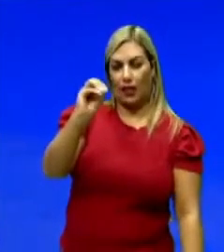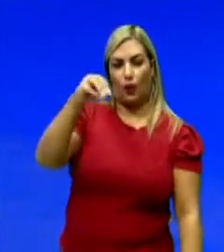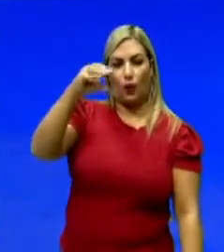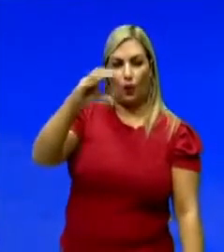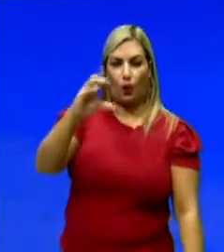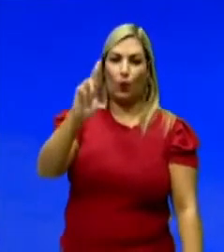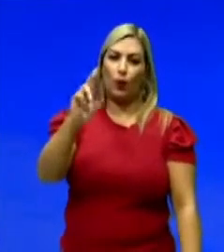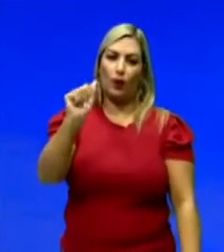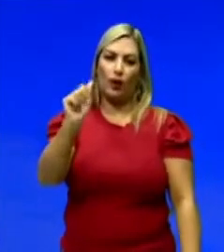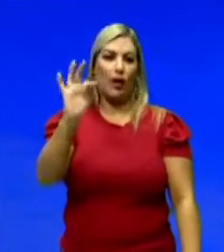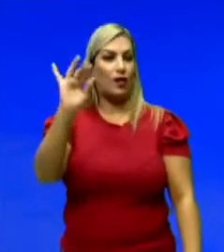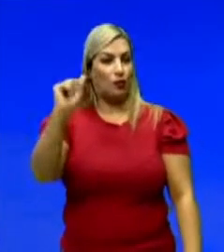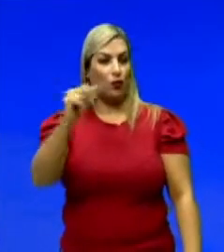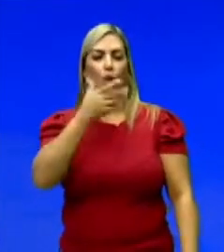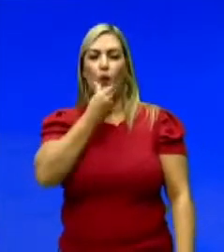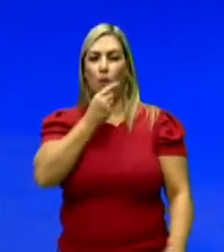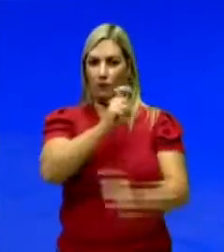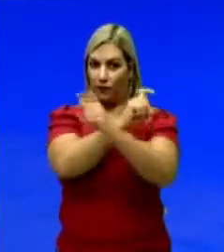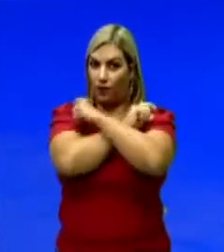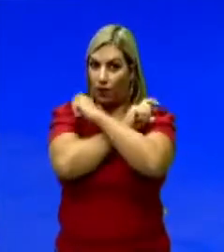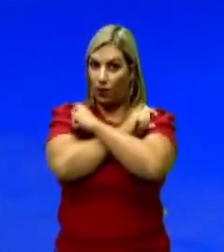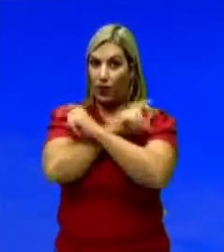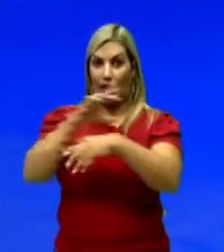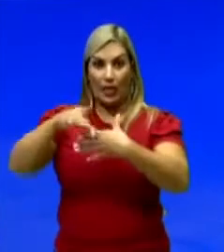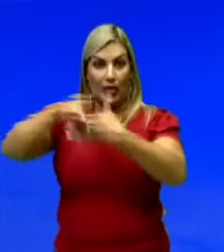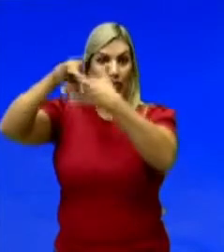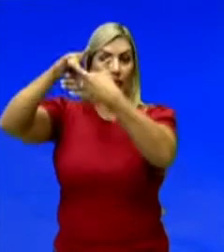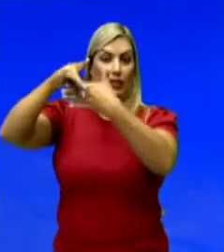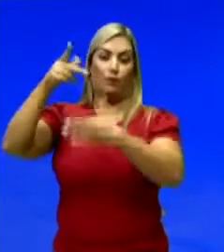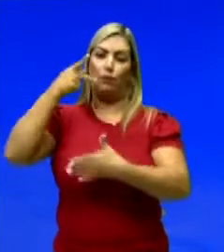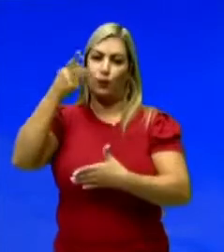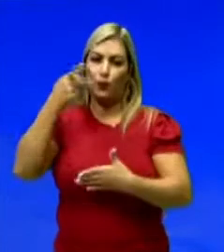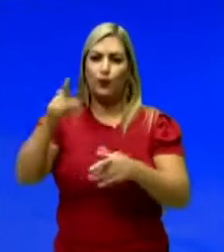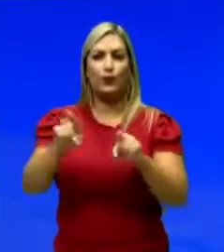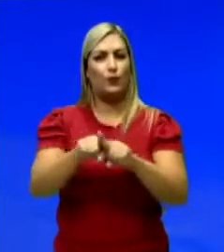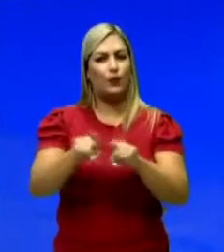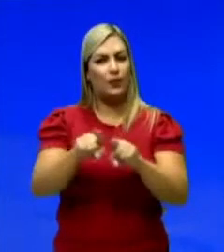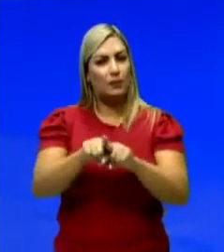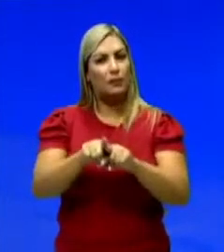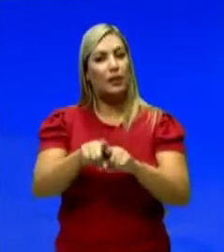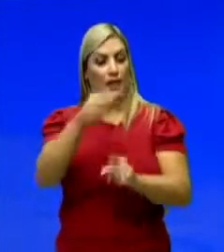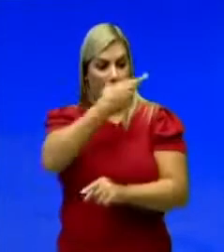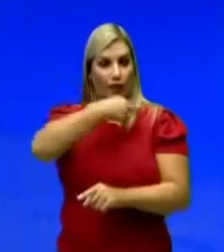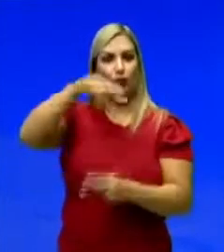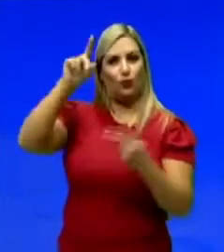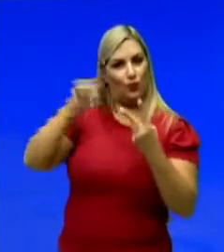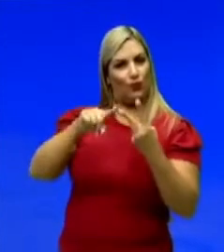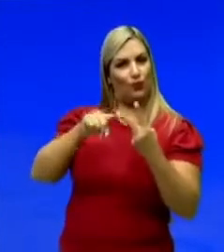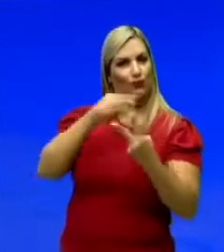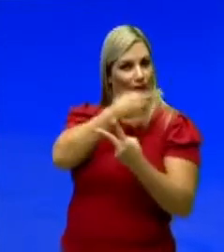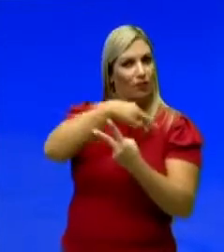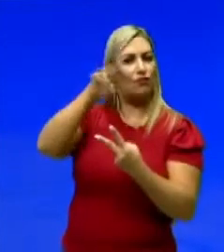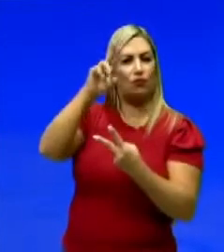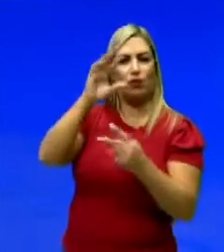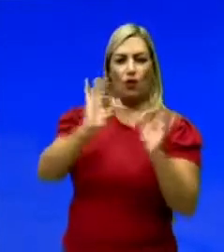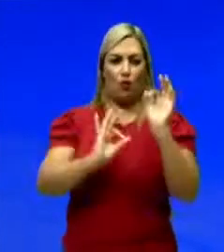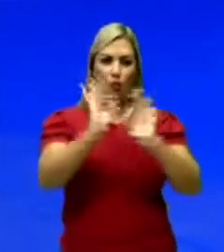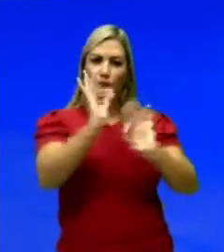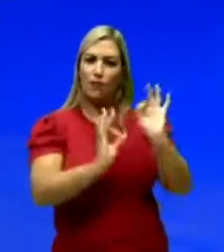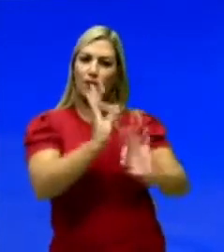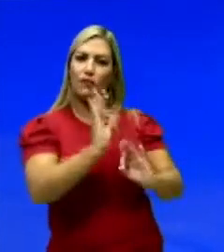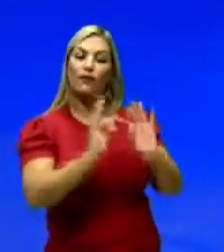funções né ele era o mesmo tempo líder político e ao mesmo tempo líder religioso então ele